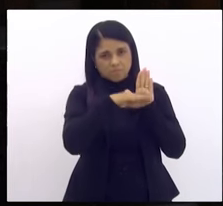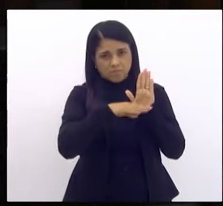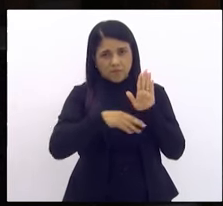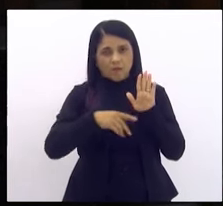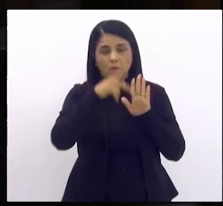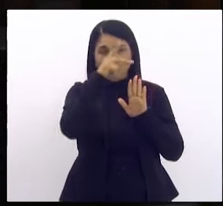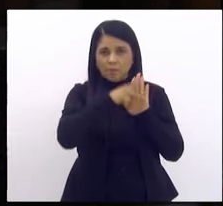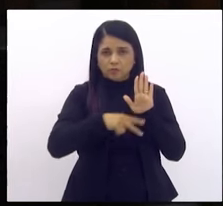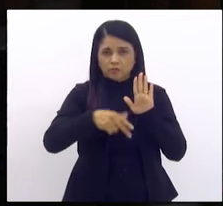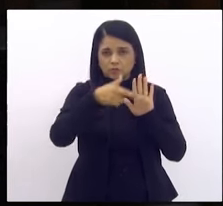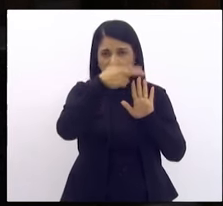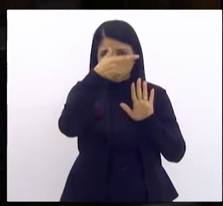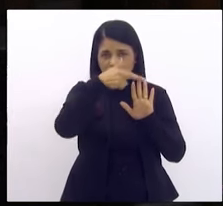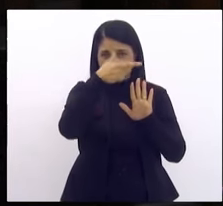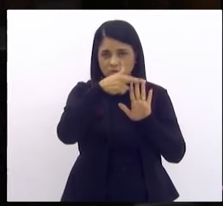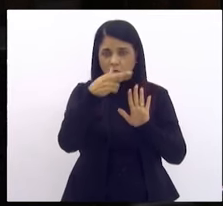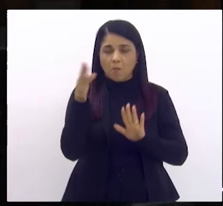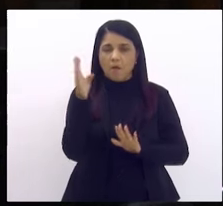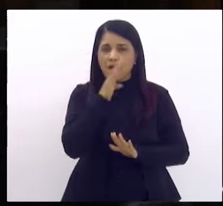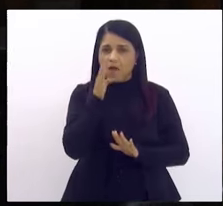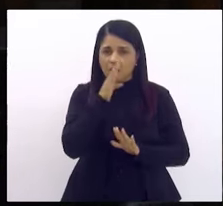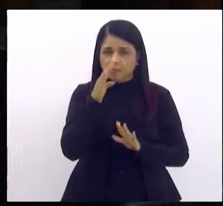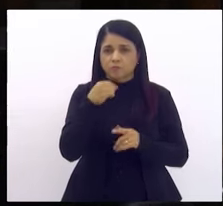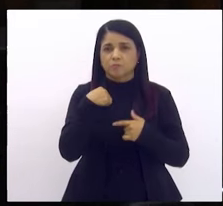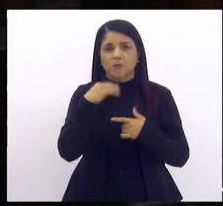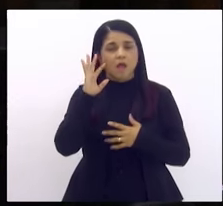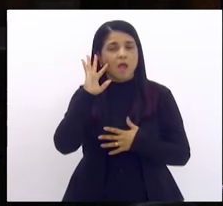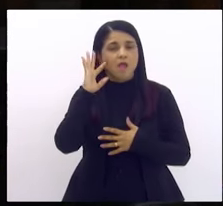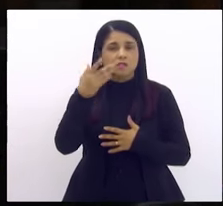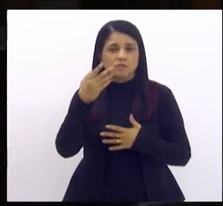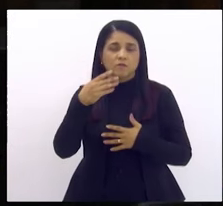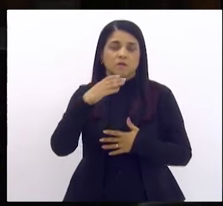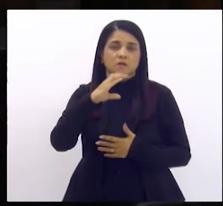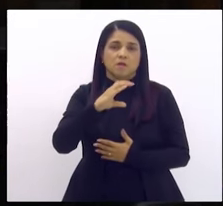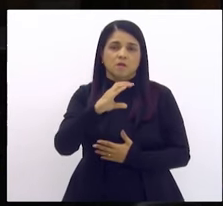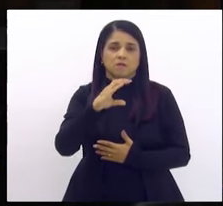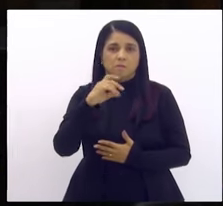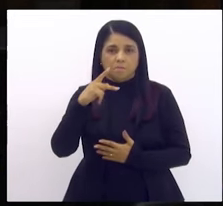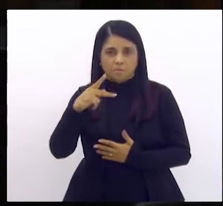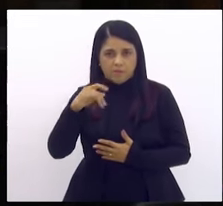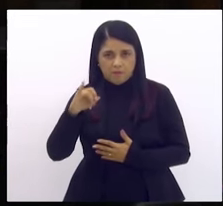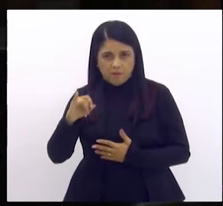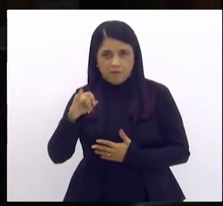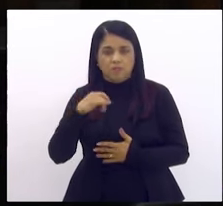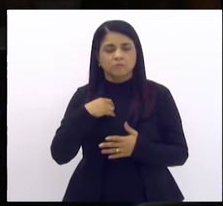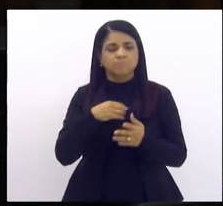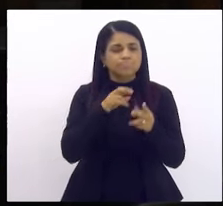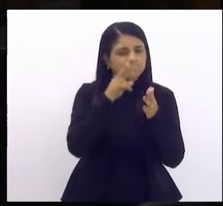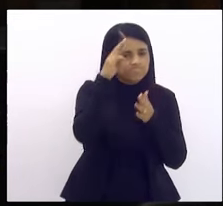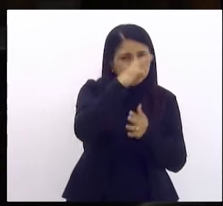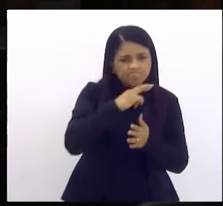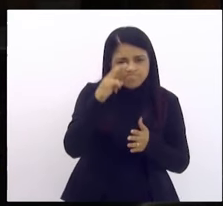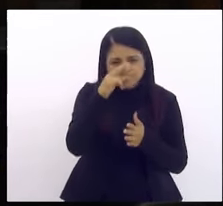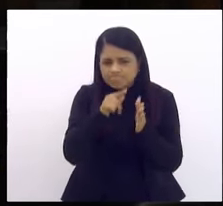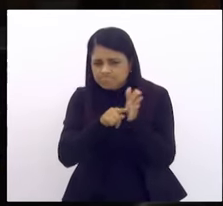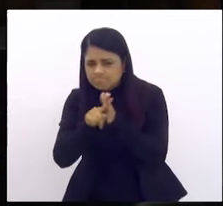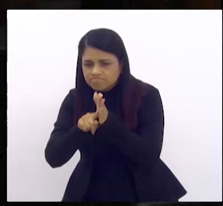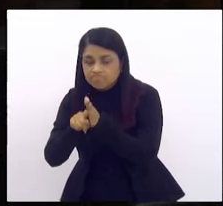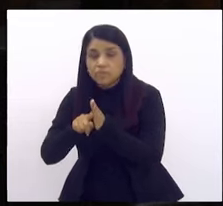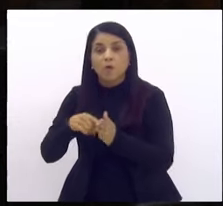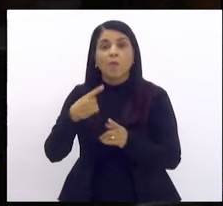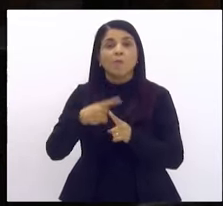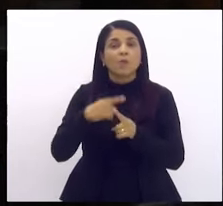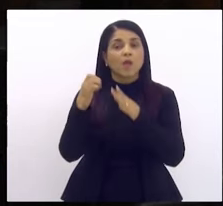projeto de resolução o mais breve possível, para que possamos, assim, instalar a CPI e apurar realmente o porquê a